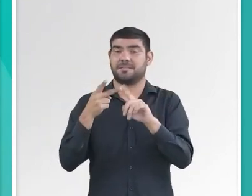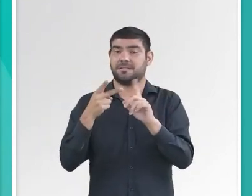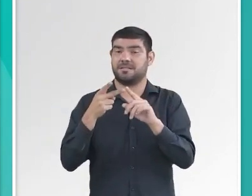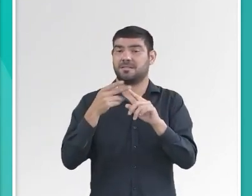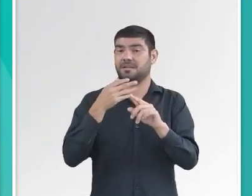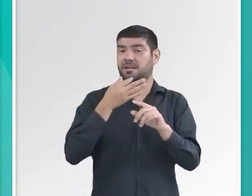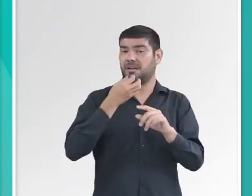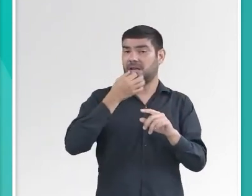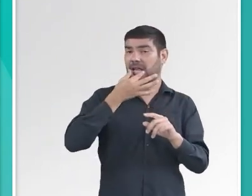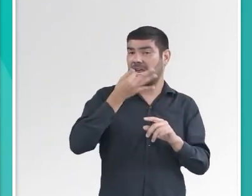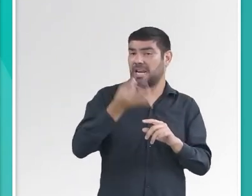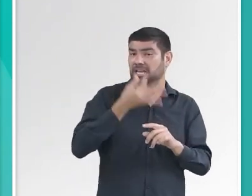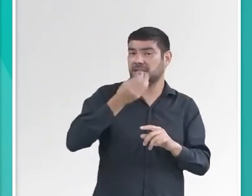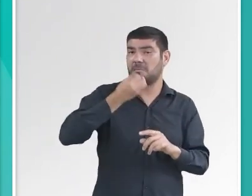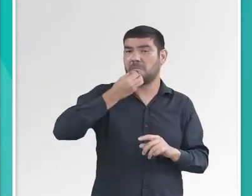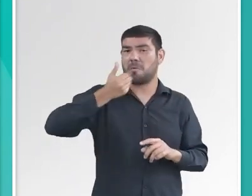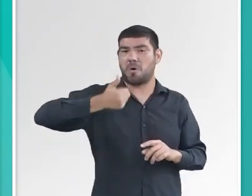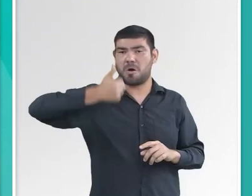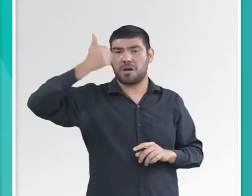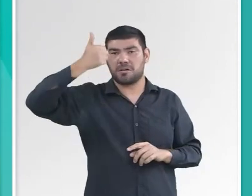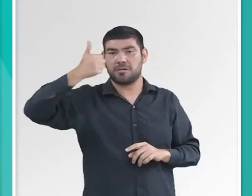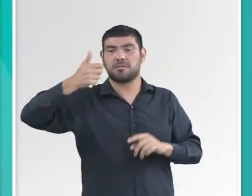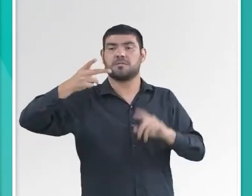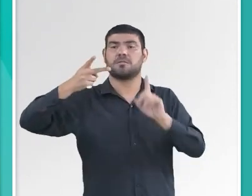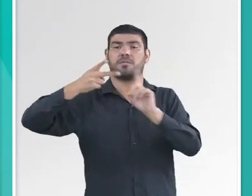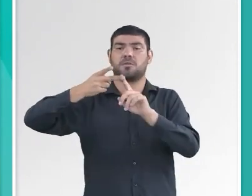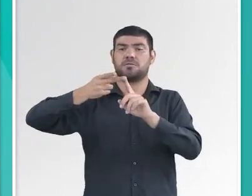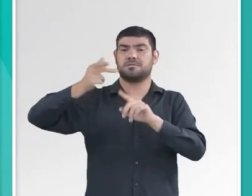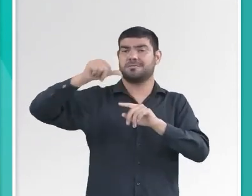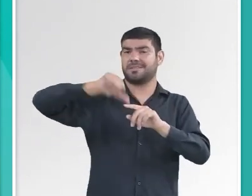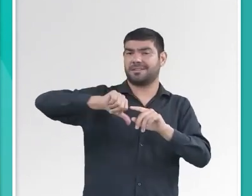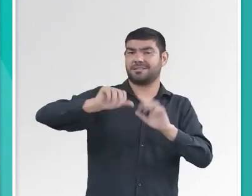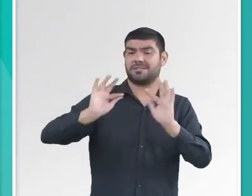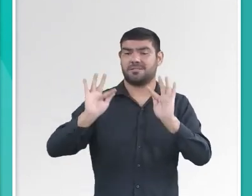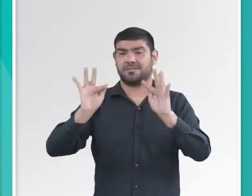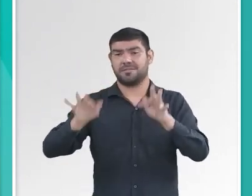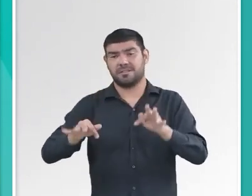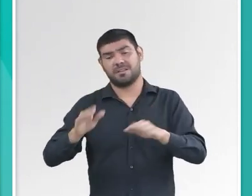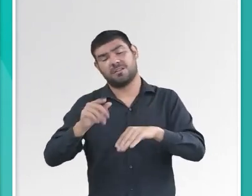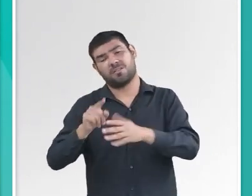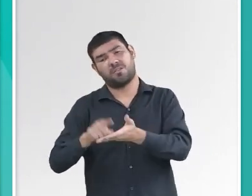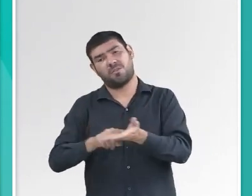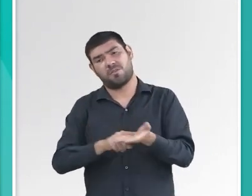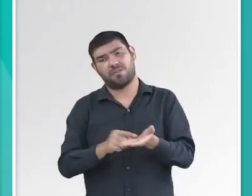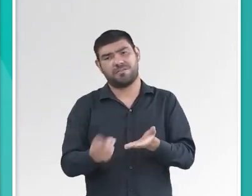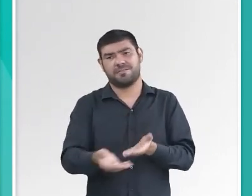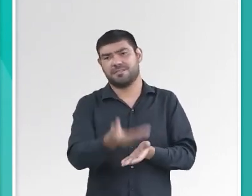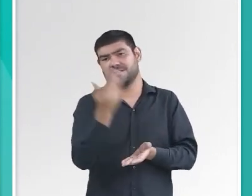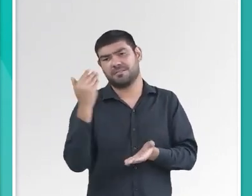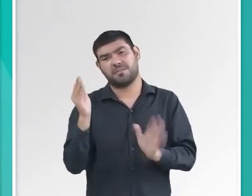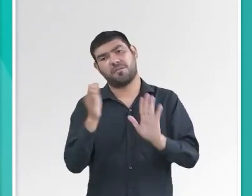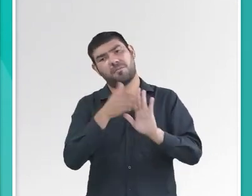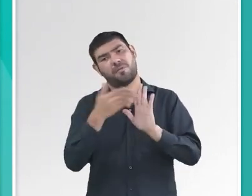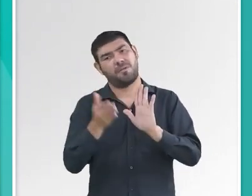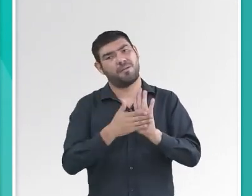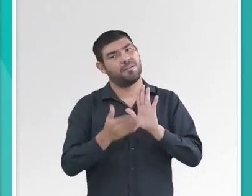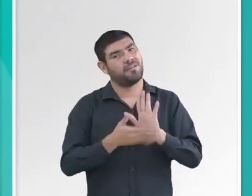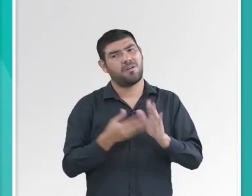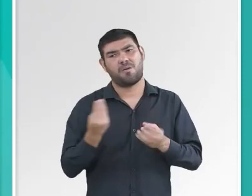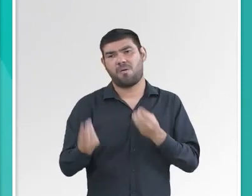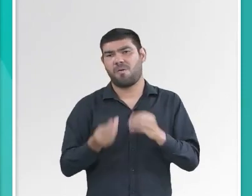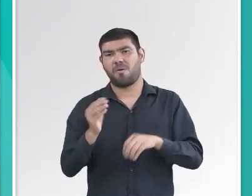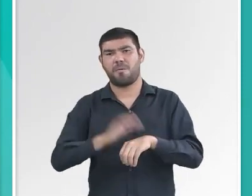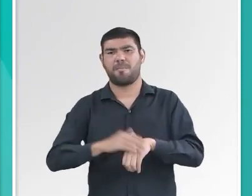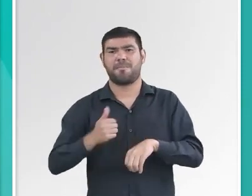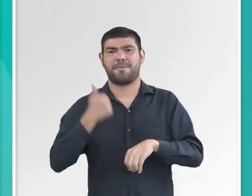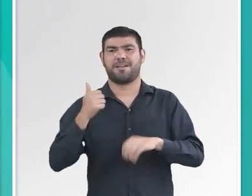parágrafos com críticas positivas e negativas. E lá no final você pode fazer também aí uma proposta de como melhorar a